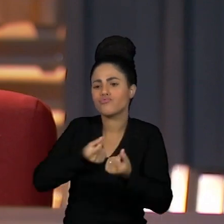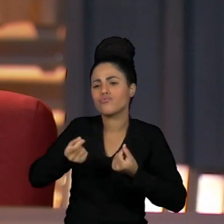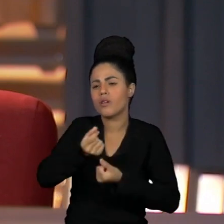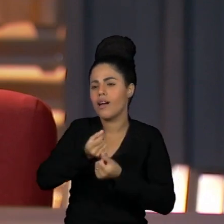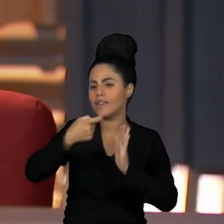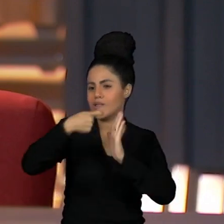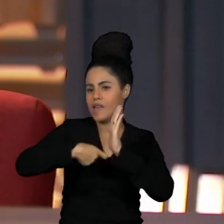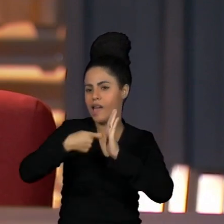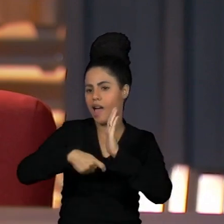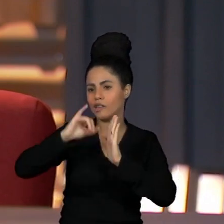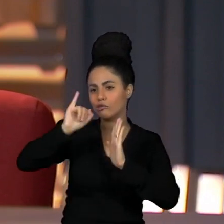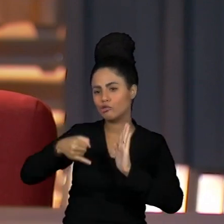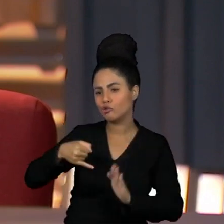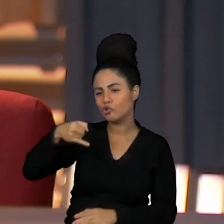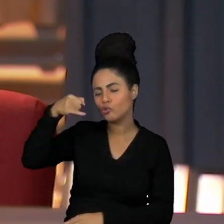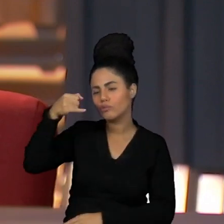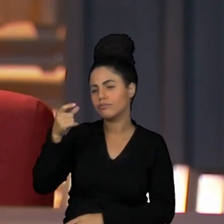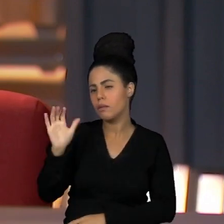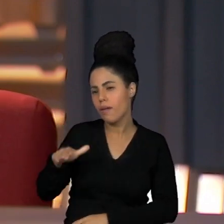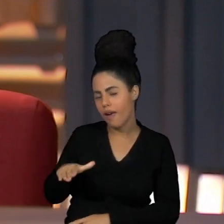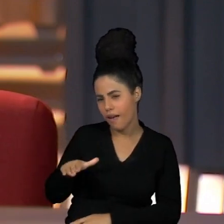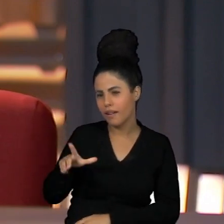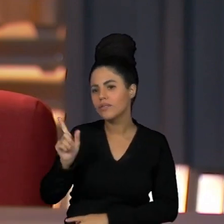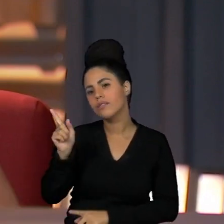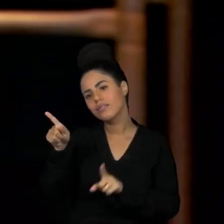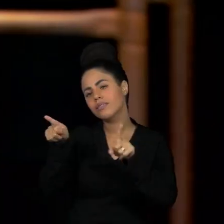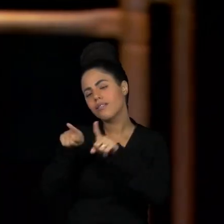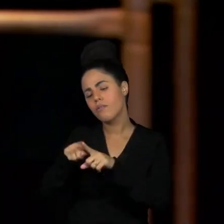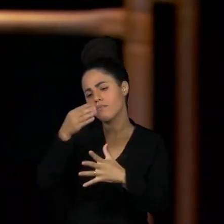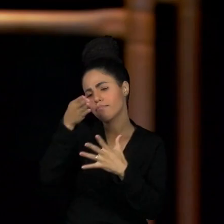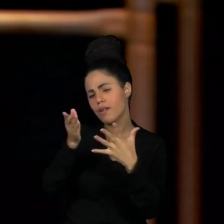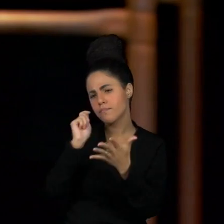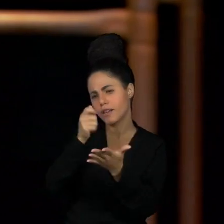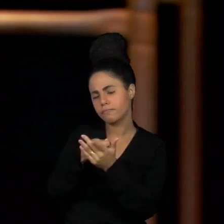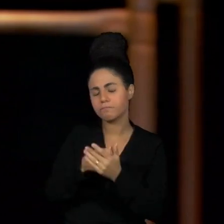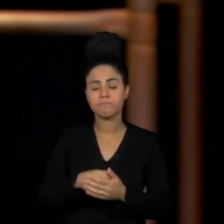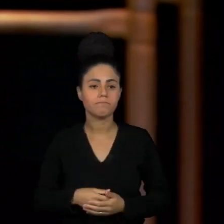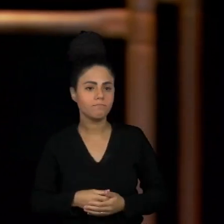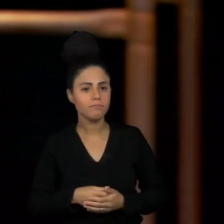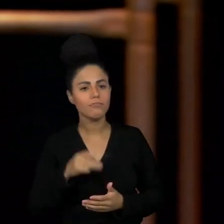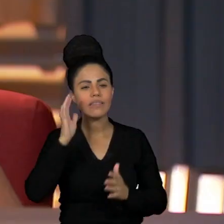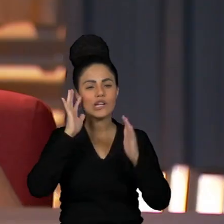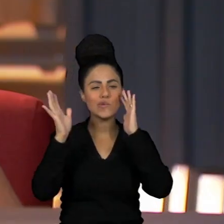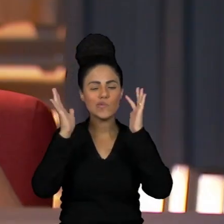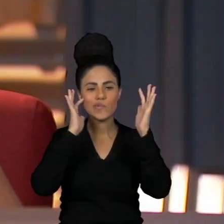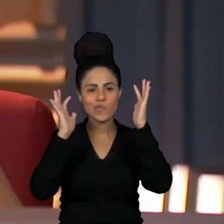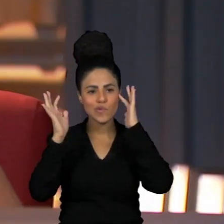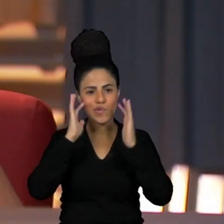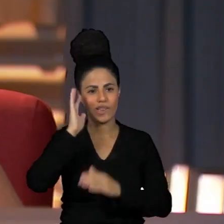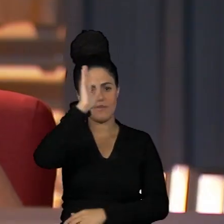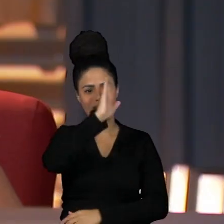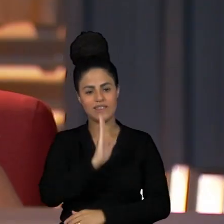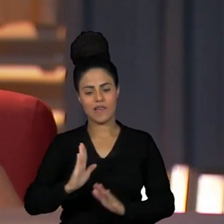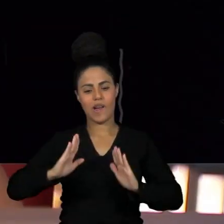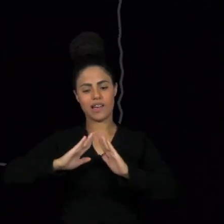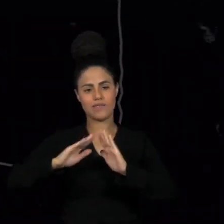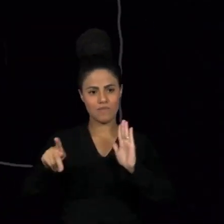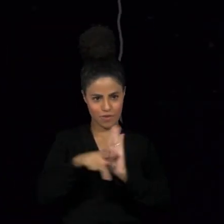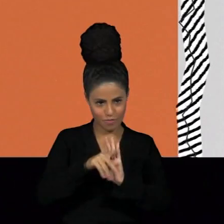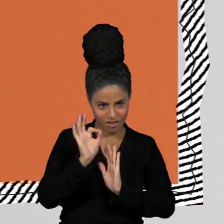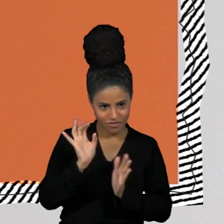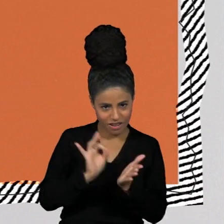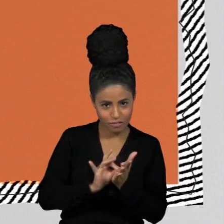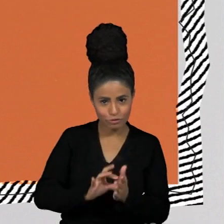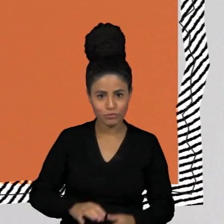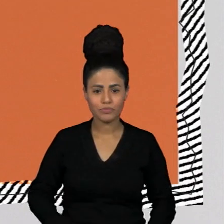taxa de juros mais de boa, mais tranquila, você pode financiar e pagar E esse tranquilo. ainda é o sonho do brasileiro, né? Com certeza. A casa própria. Com certeza.